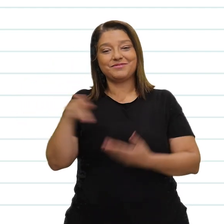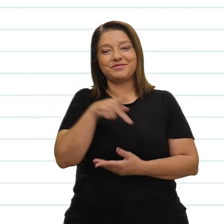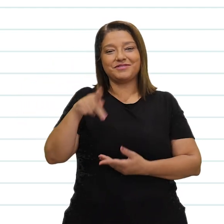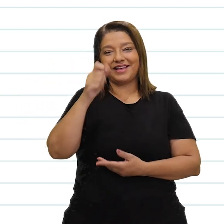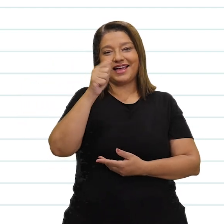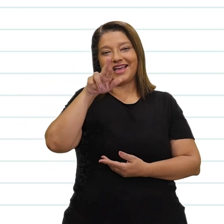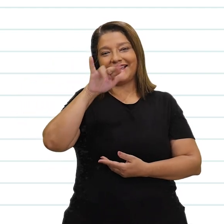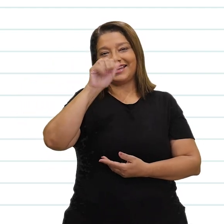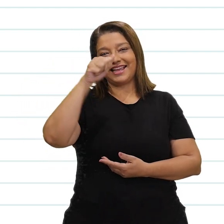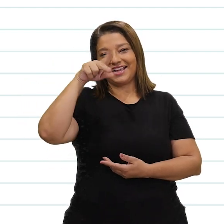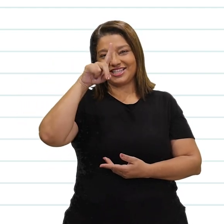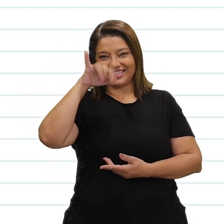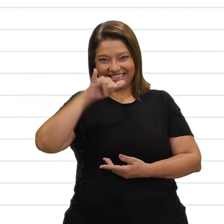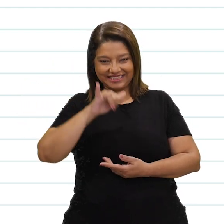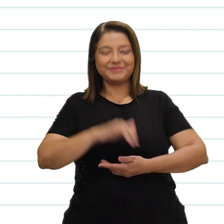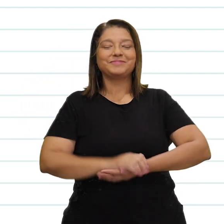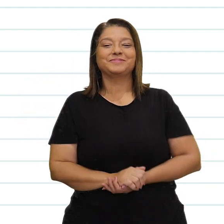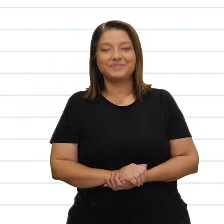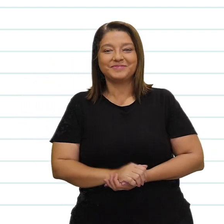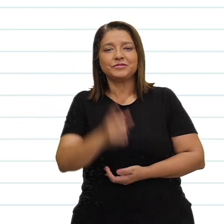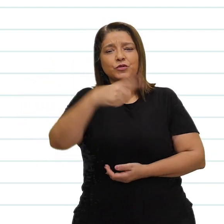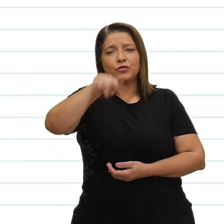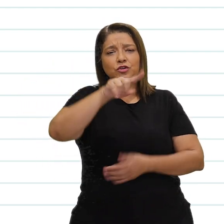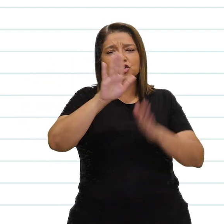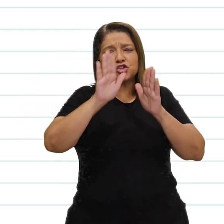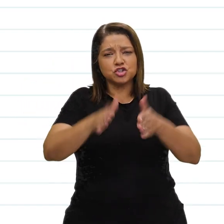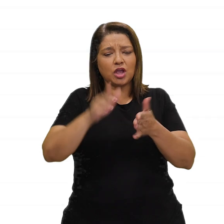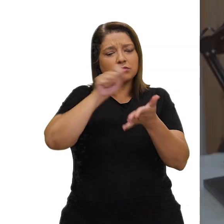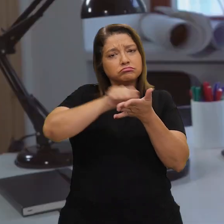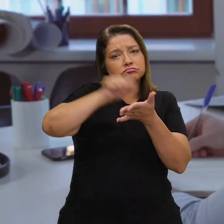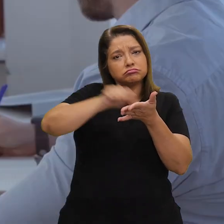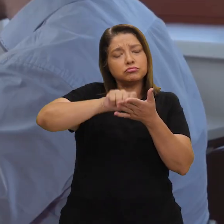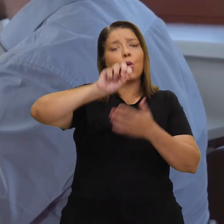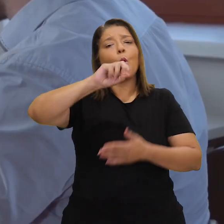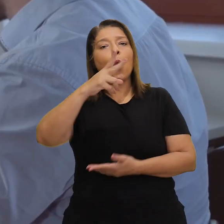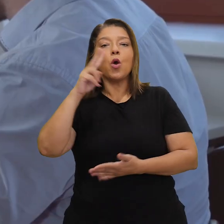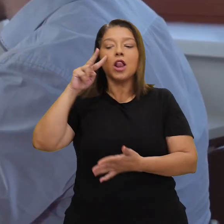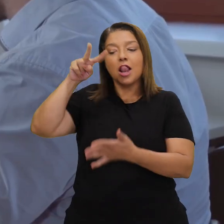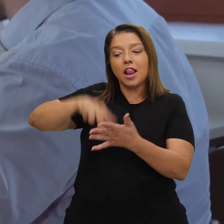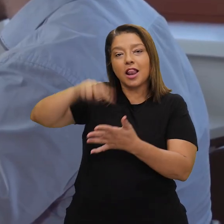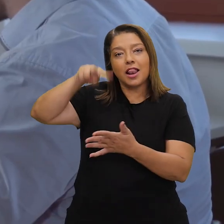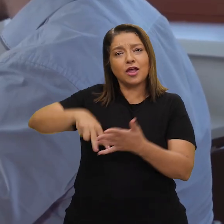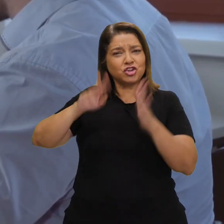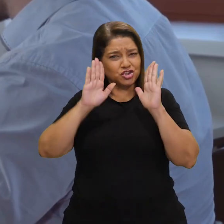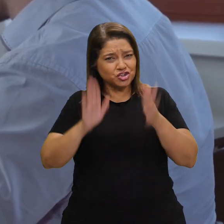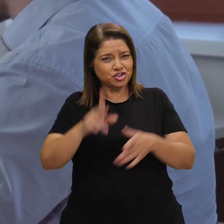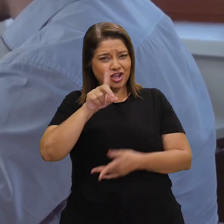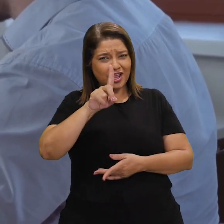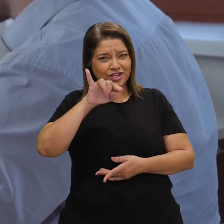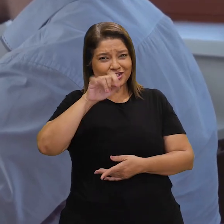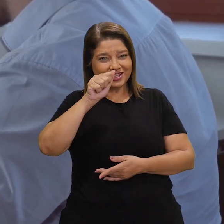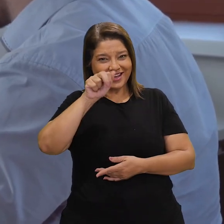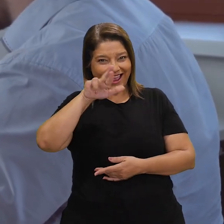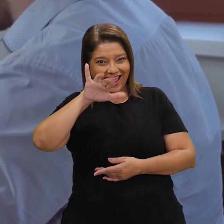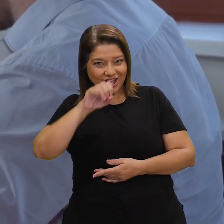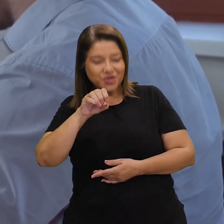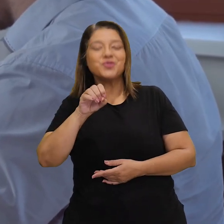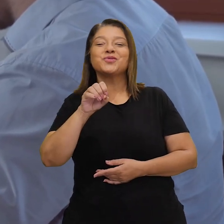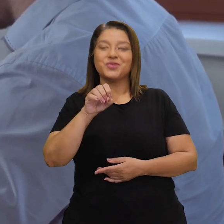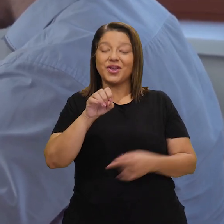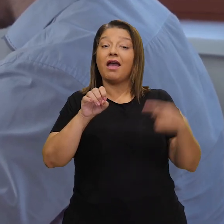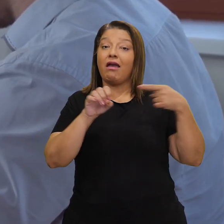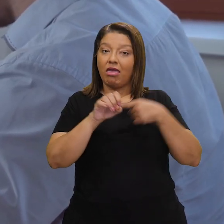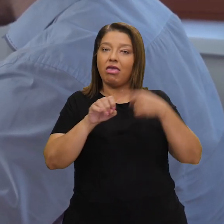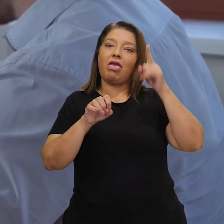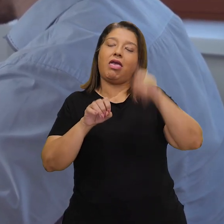Ariadne. Você já escreveu ou viu um diário? Para alguns, o diário é um